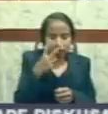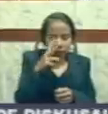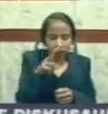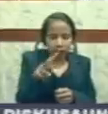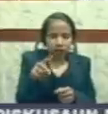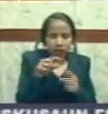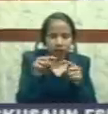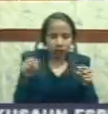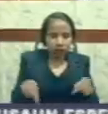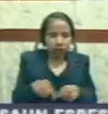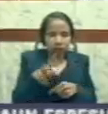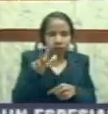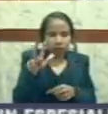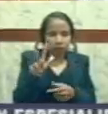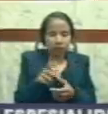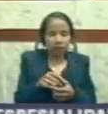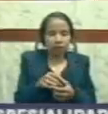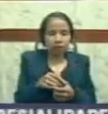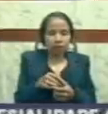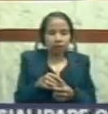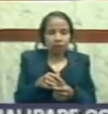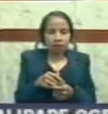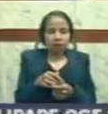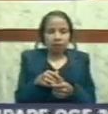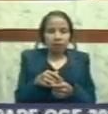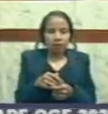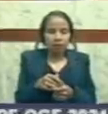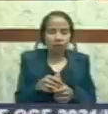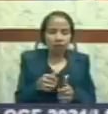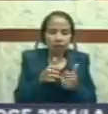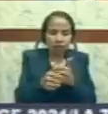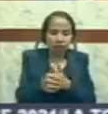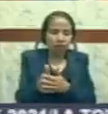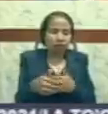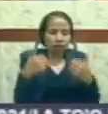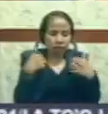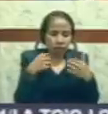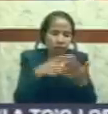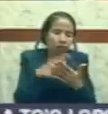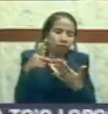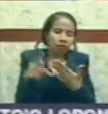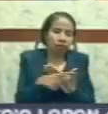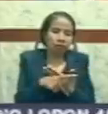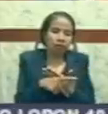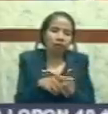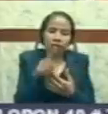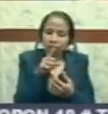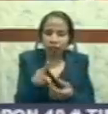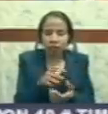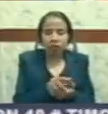ia tabela 3, né? Ia ter na órgãos, portanto, ia programas. Claro, tem na